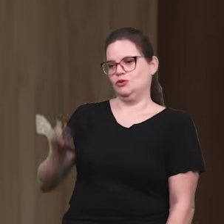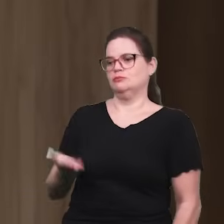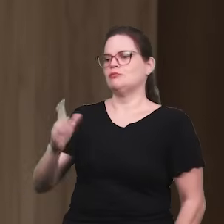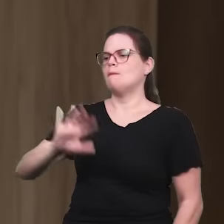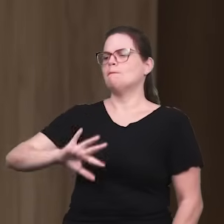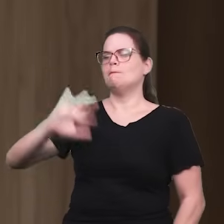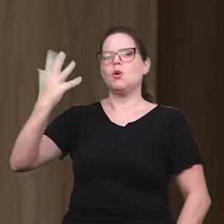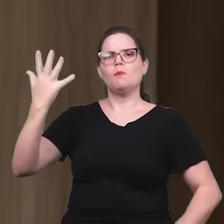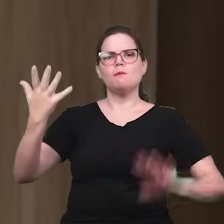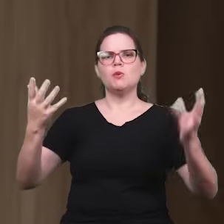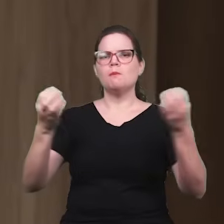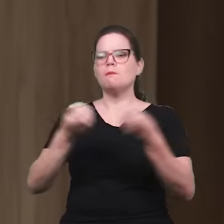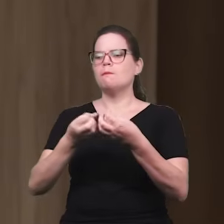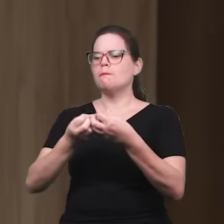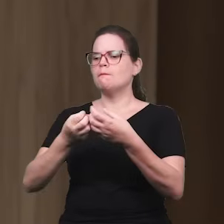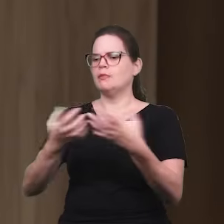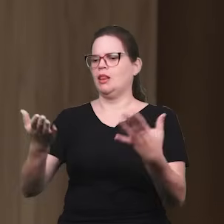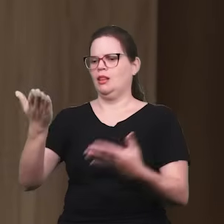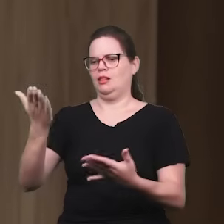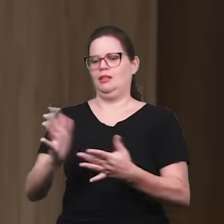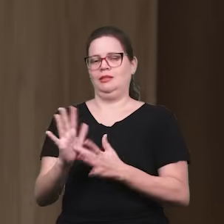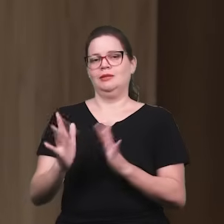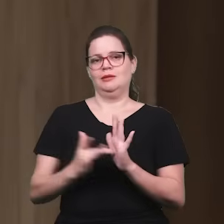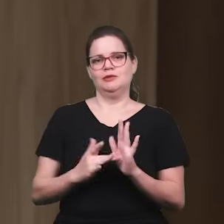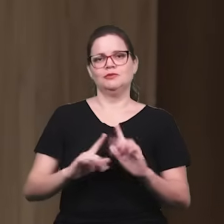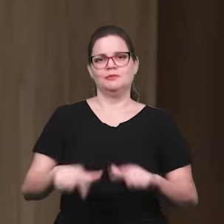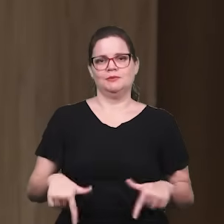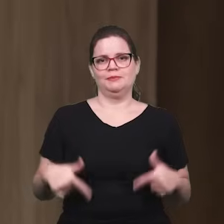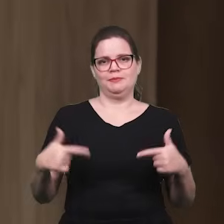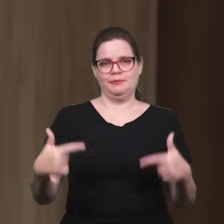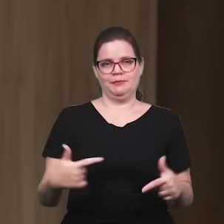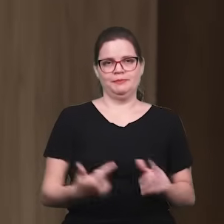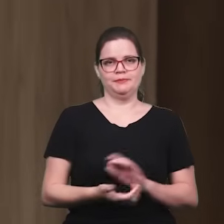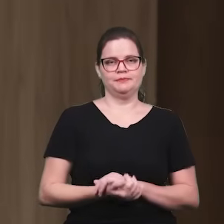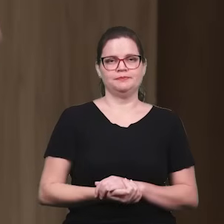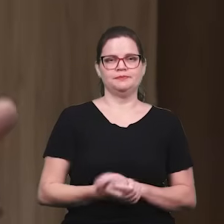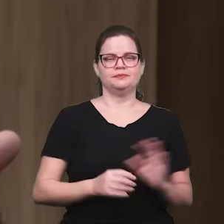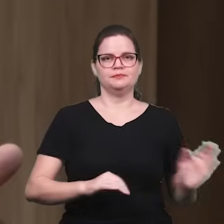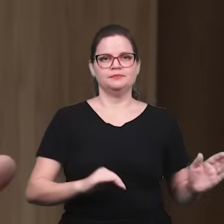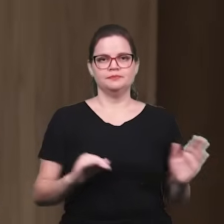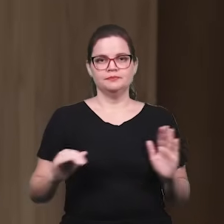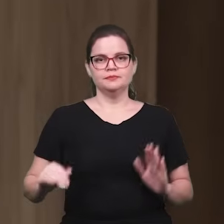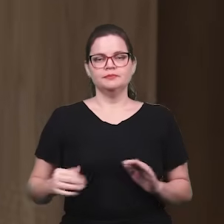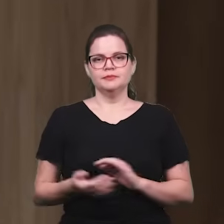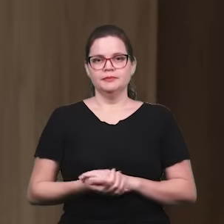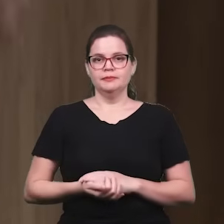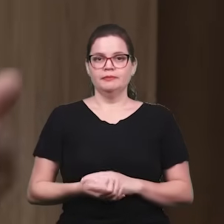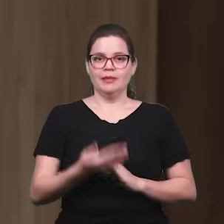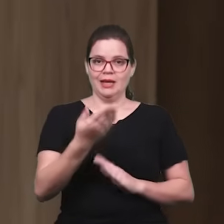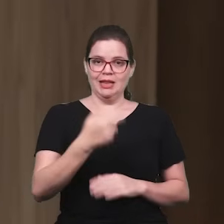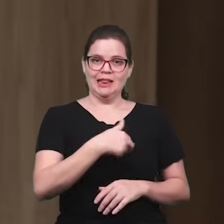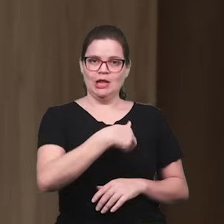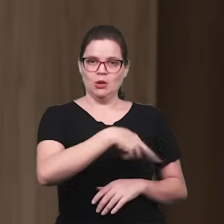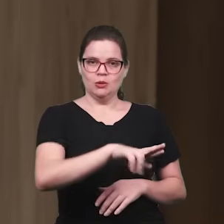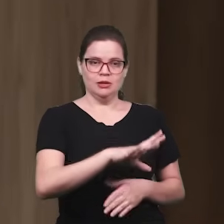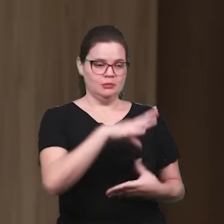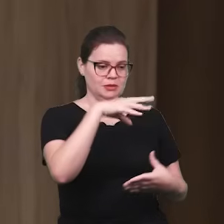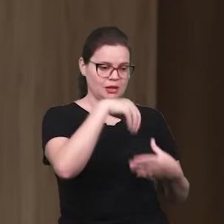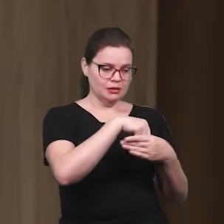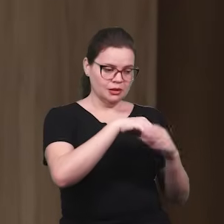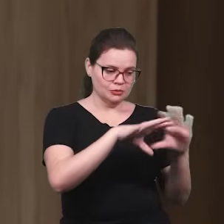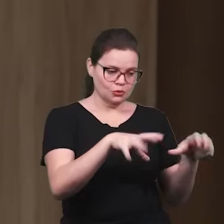das maravilhas que o Senhor Jesus realizava. E o fato de ser um membro do Sinédrio,